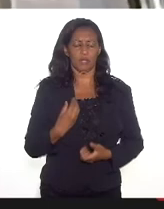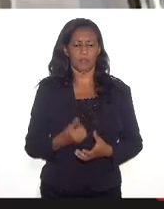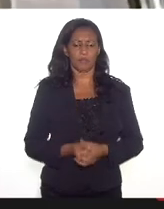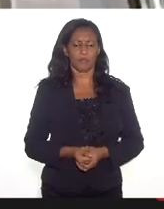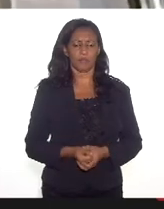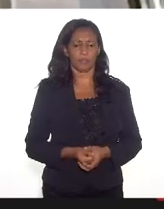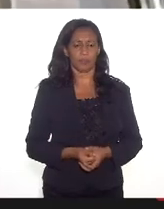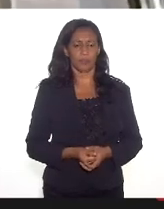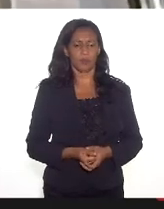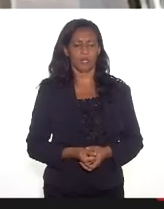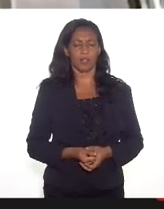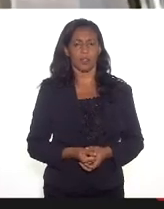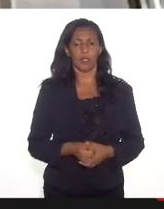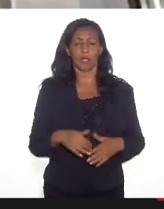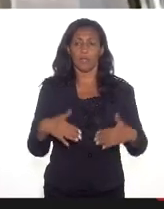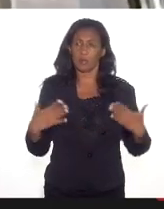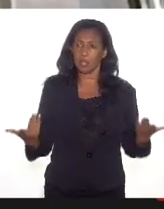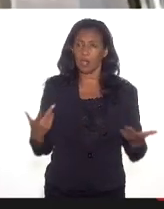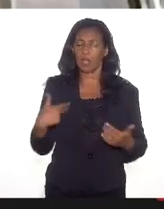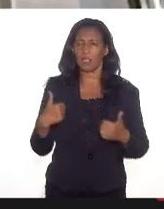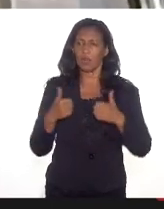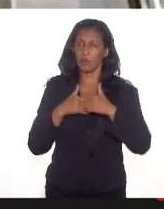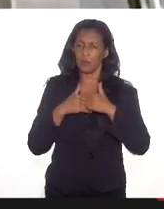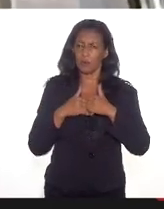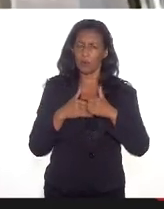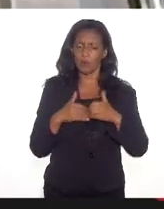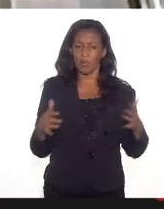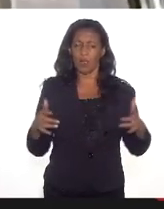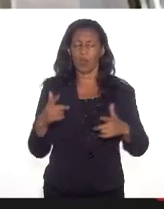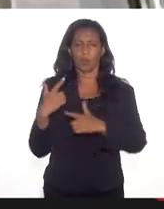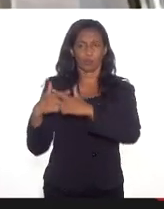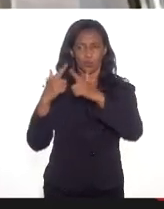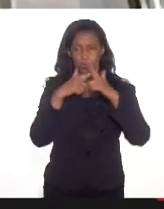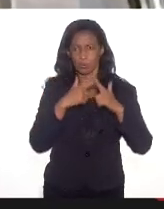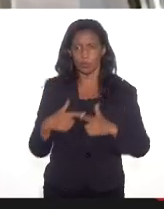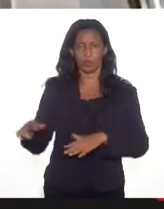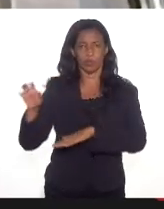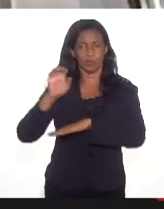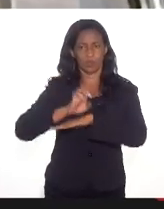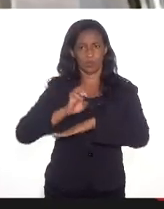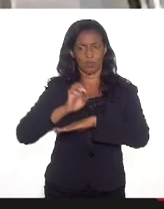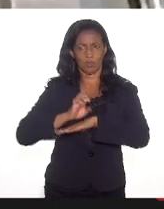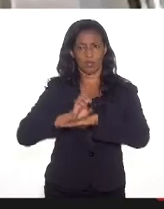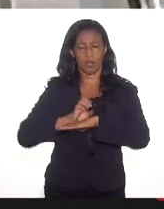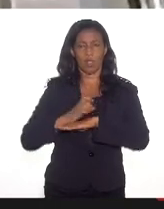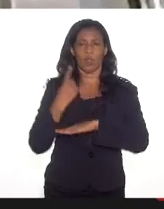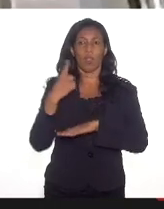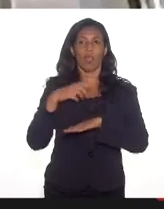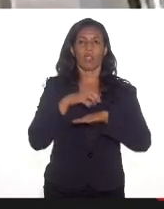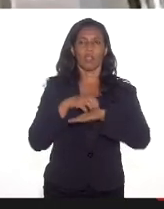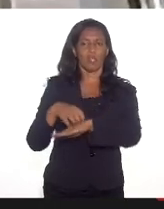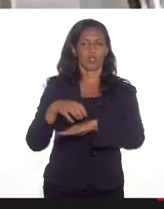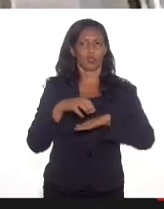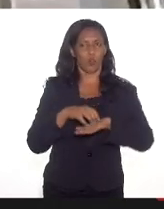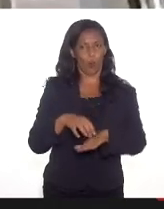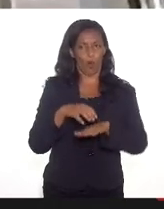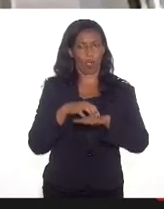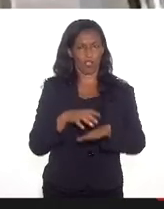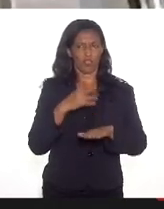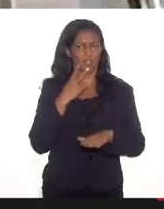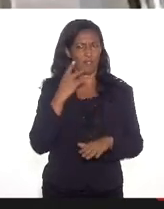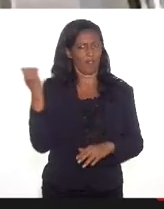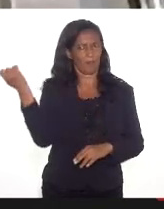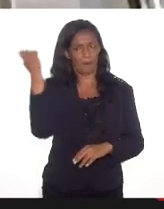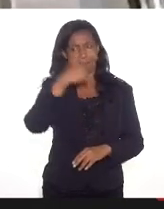vou tocar em algumas feridas básicas do nosso estado uma delas é o meio de transporte não vou falar mal de